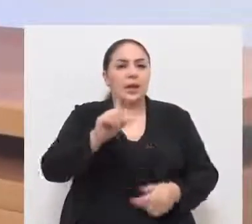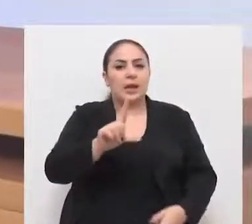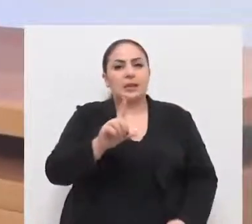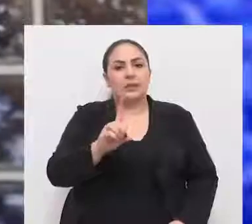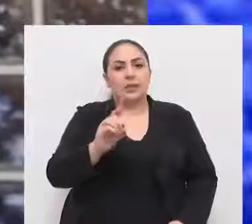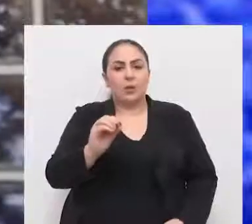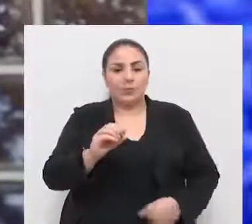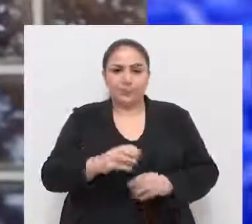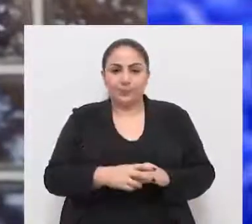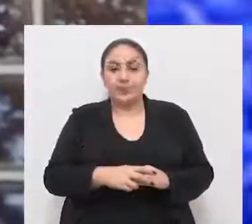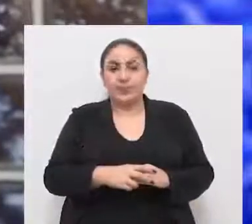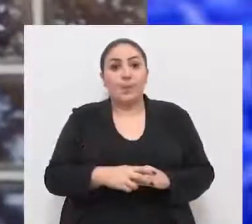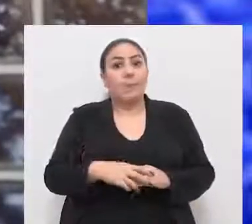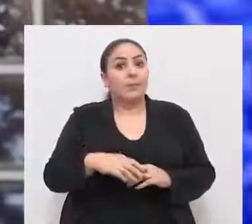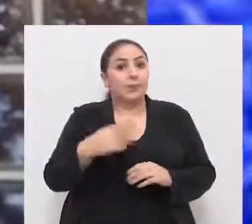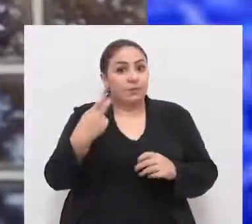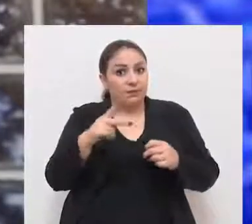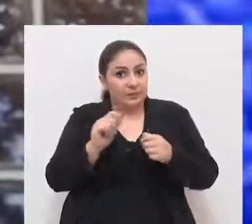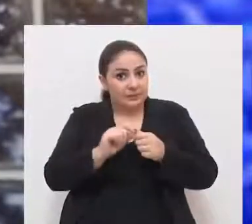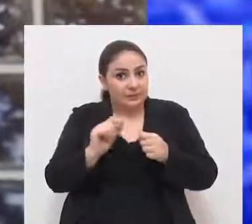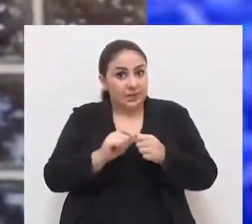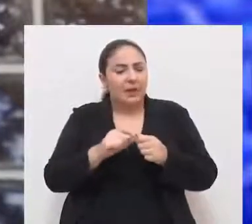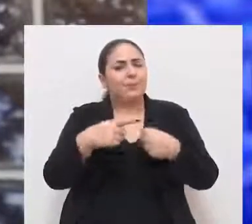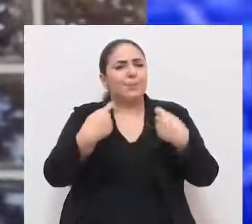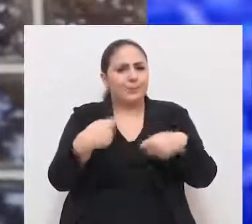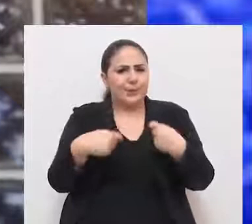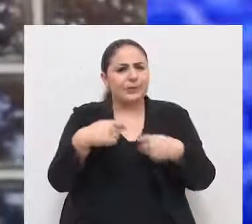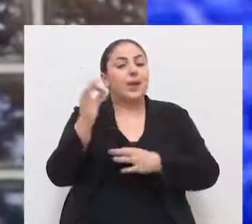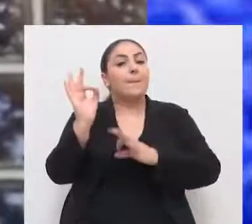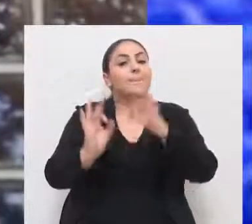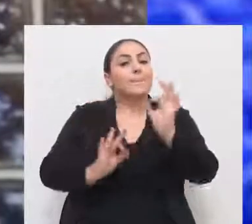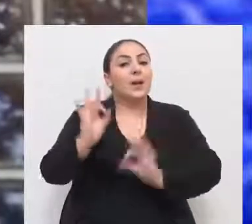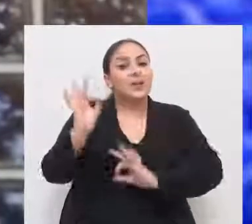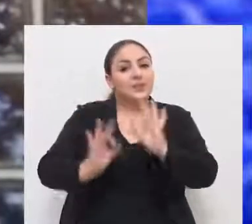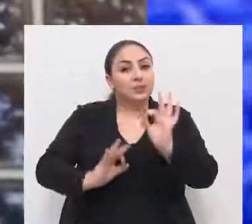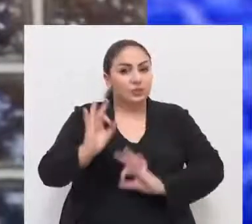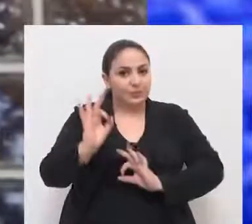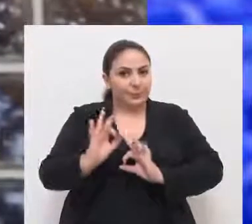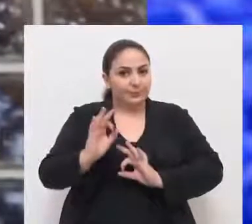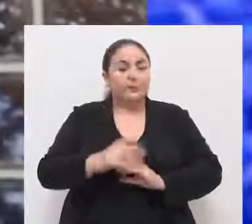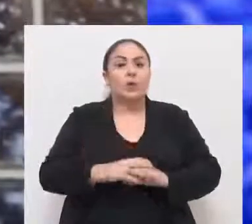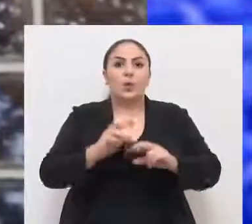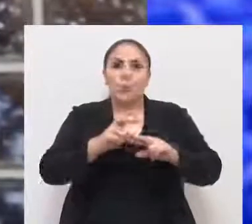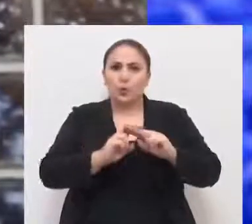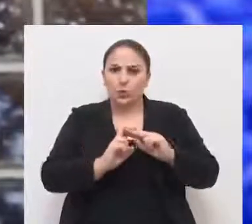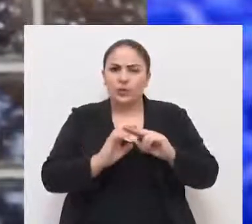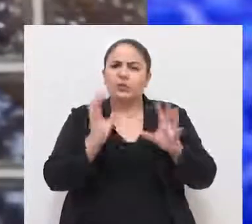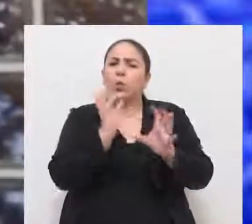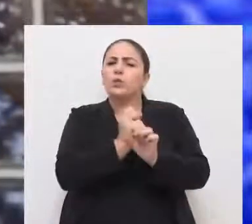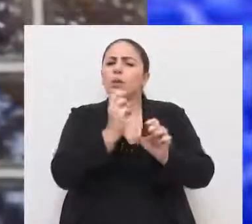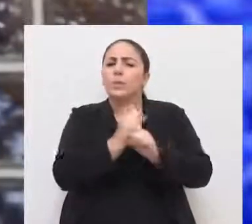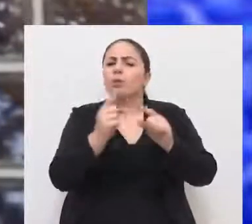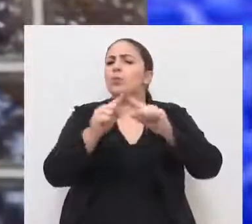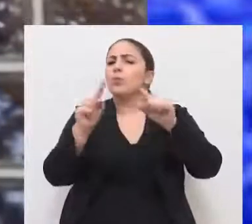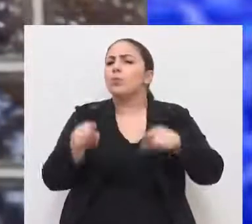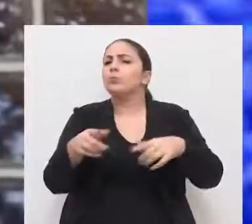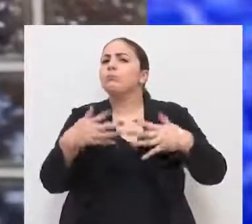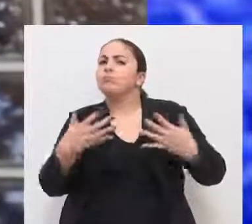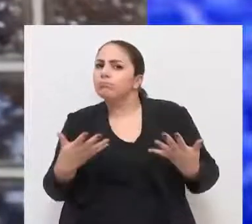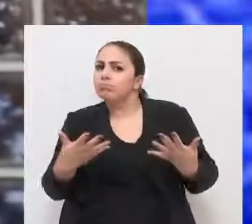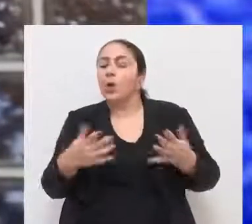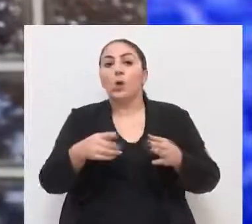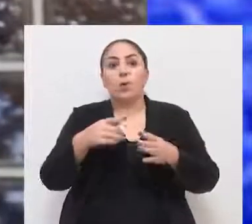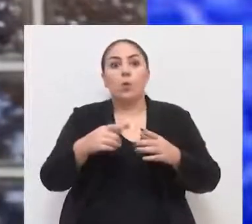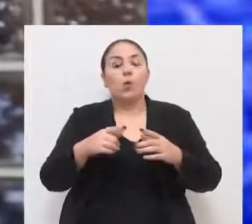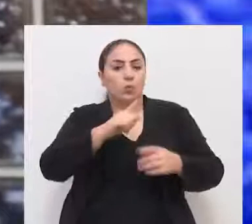LDO. Para realizar, é preciso planejar. E orçamento público. O